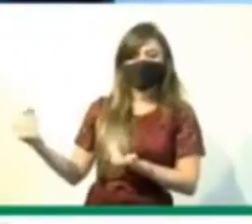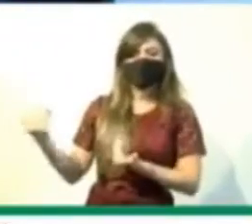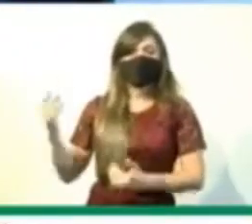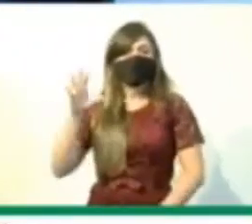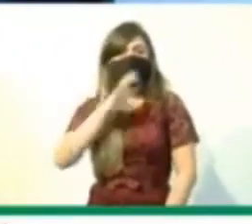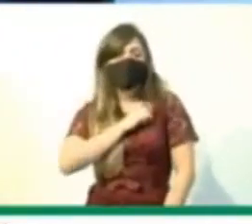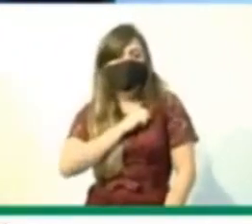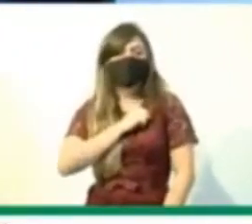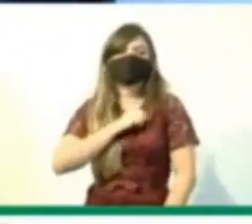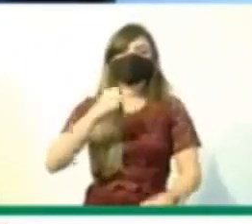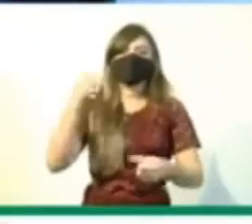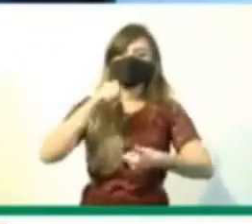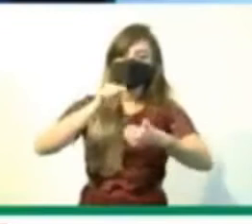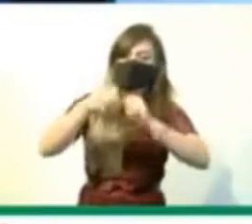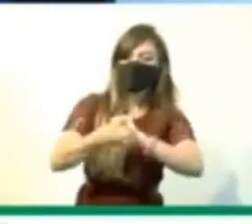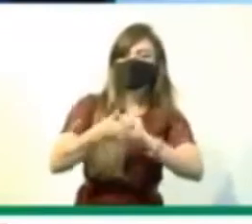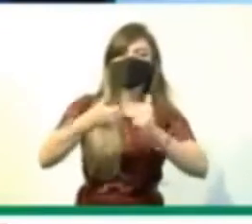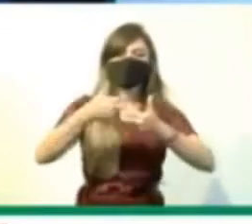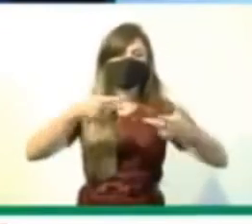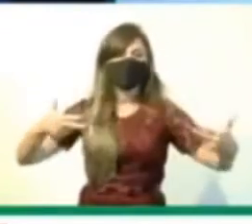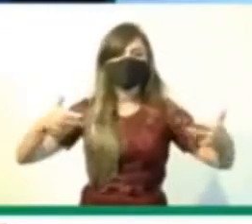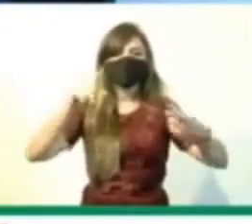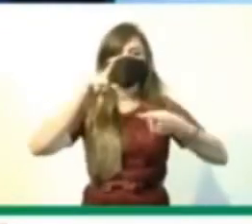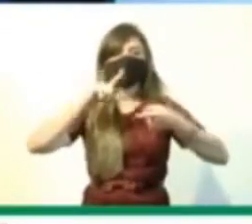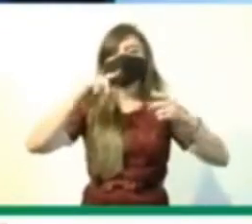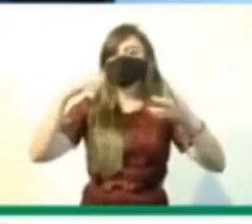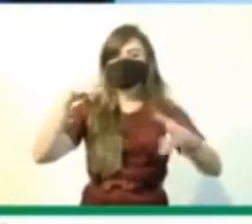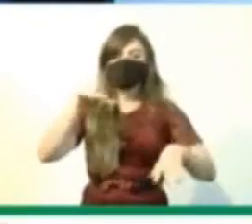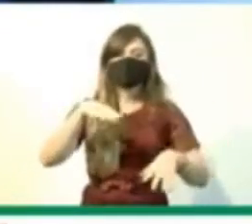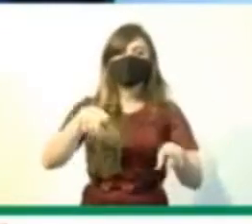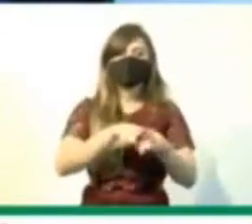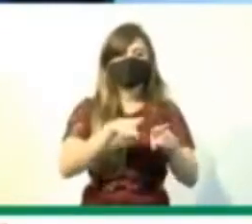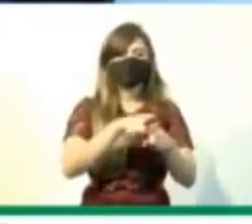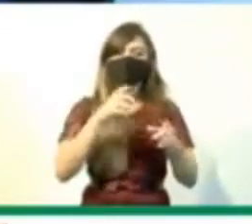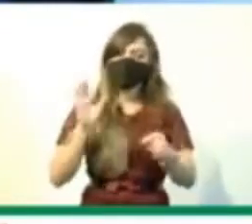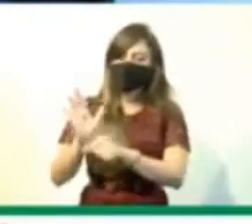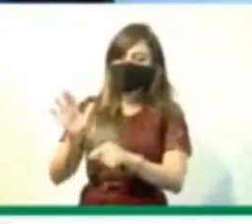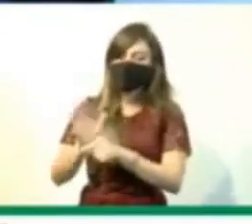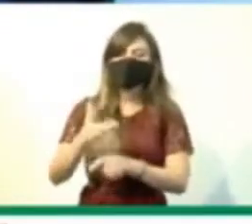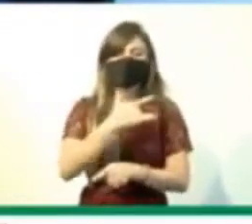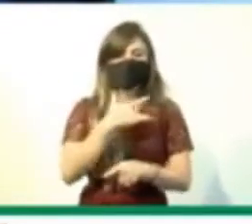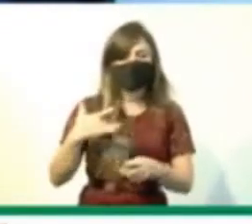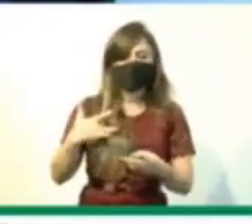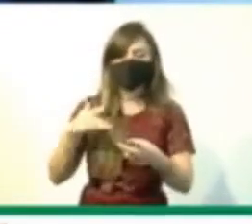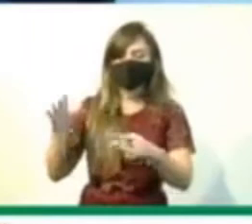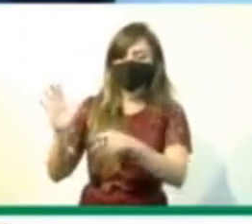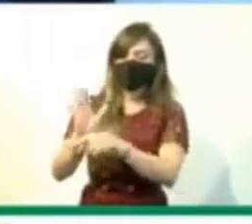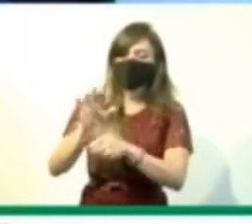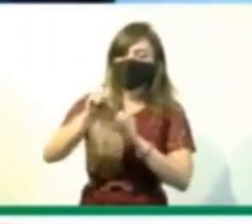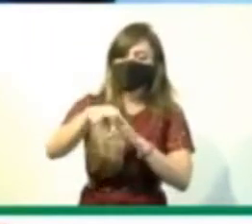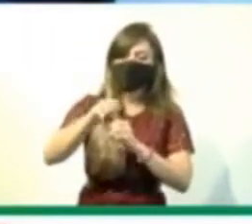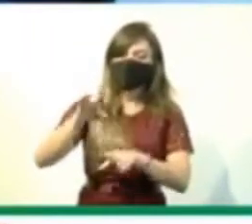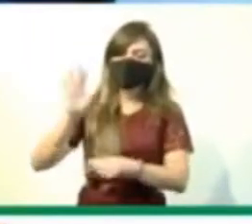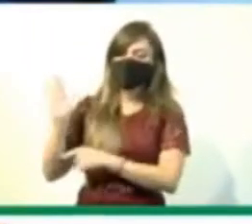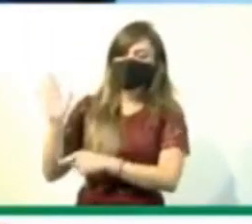prática do esporte, porque o esporte é saúde, educação e lazer. Isso tudo flui para uma cidade melhor, para